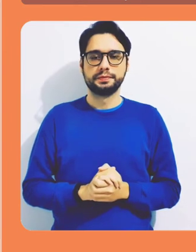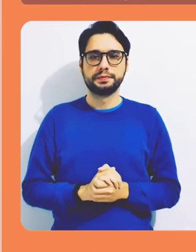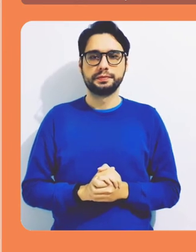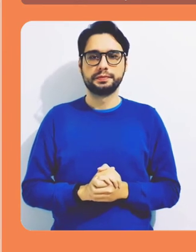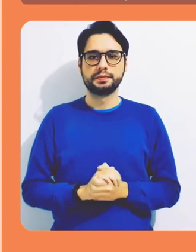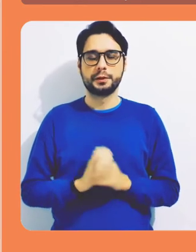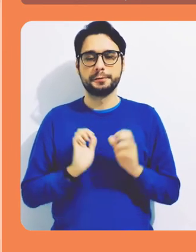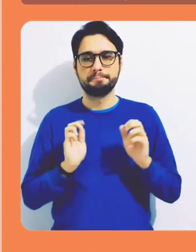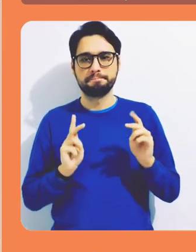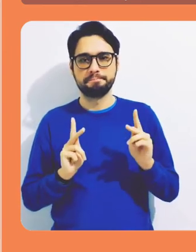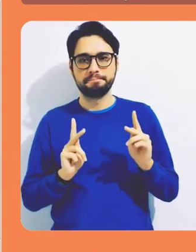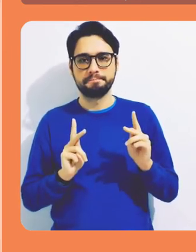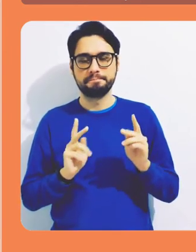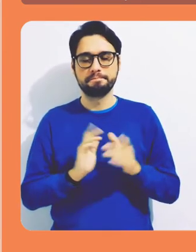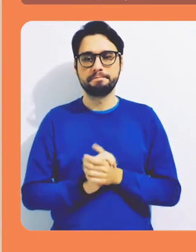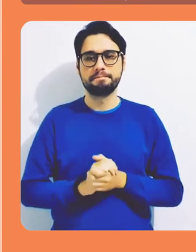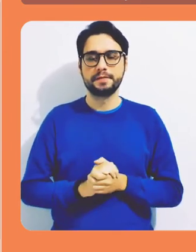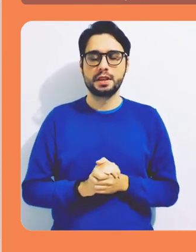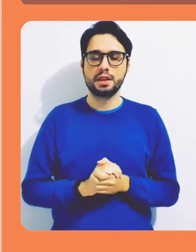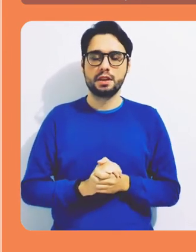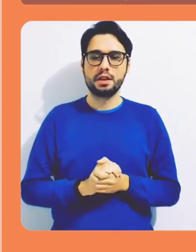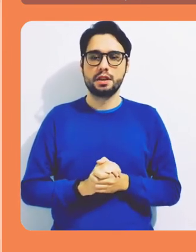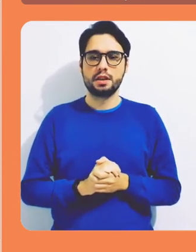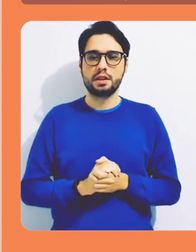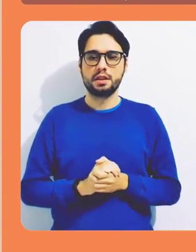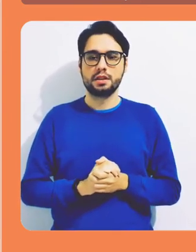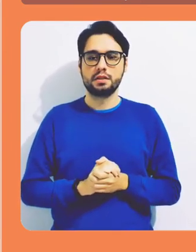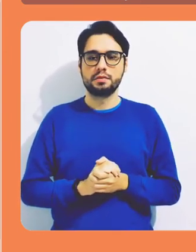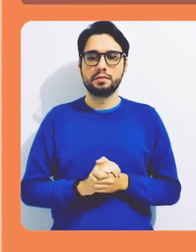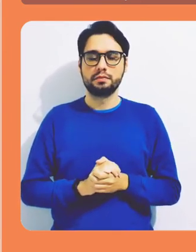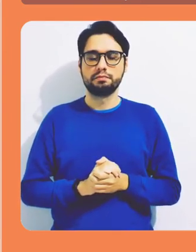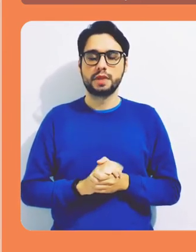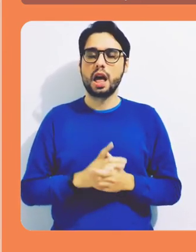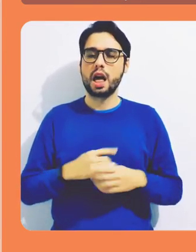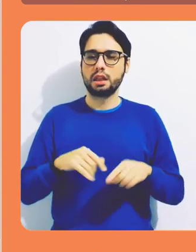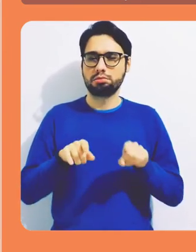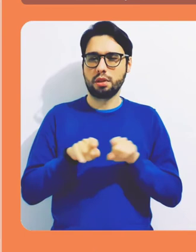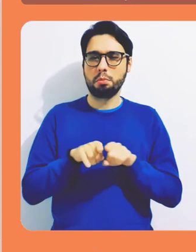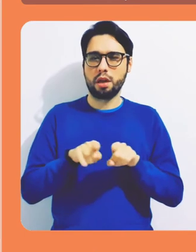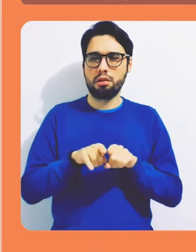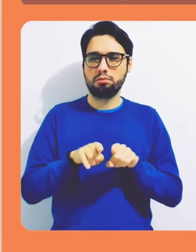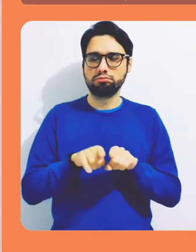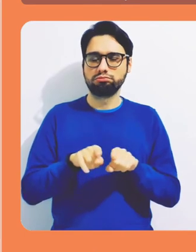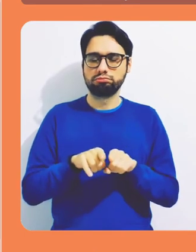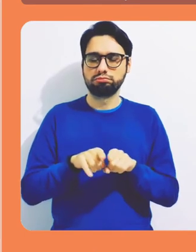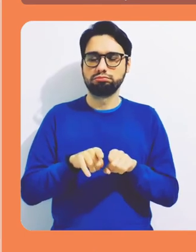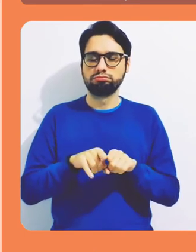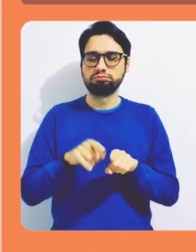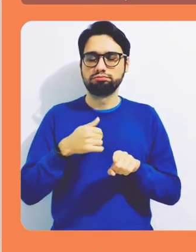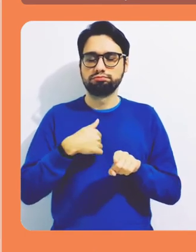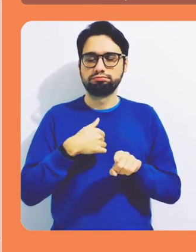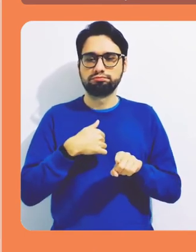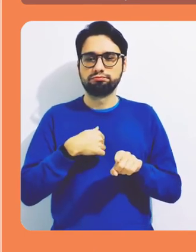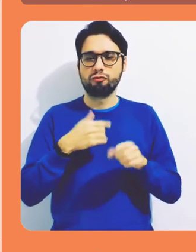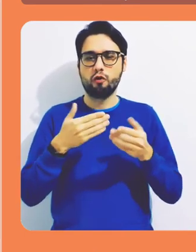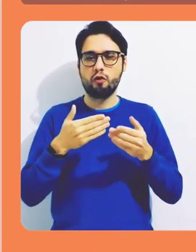o editor de texto. Tá certo? Bom, vou trazer para cá também, vou abrir